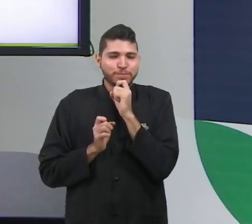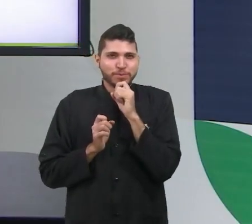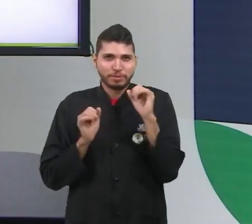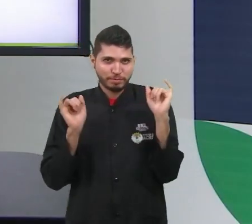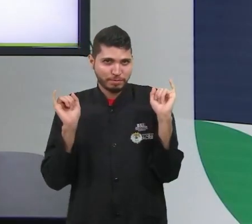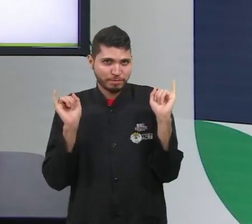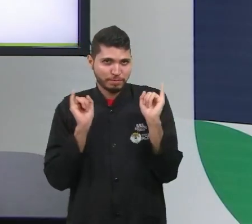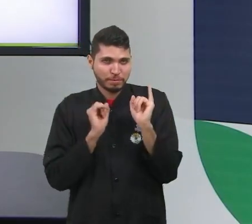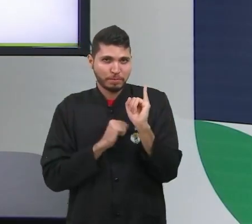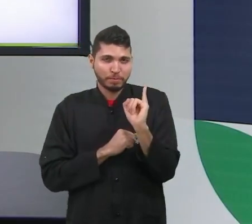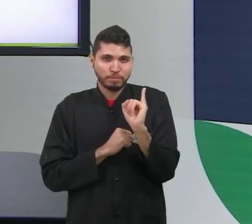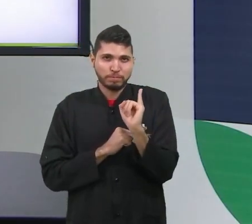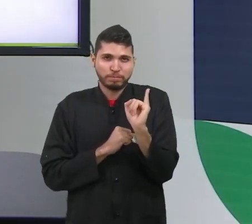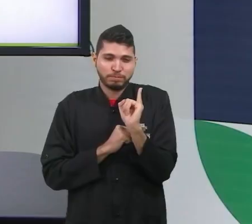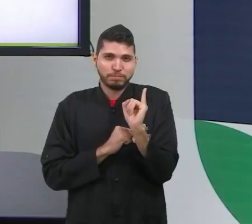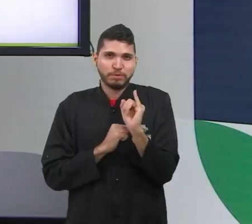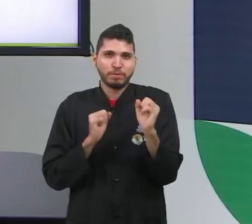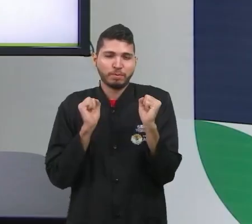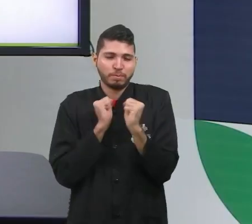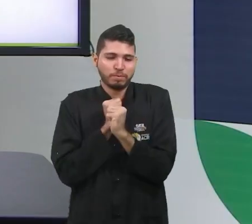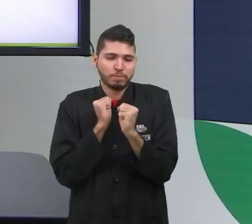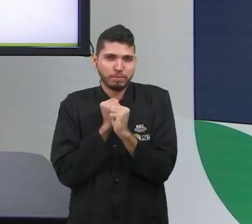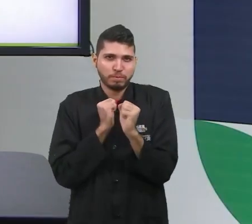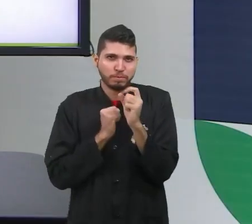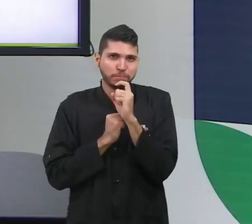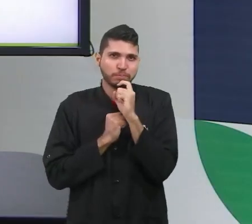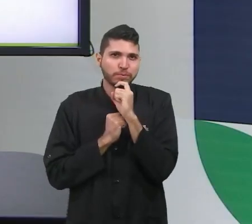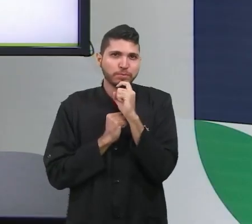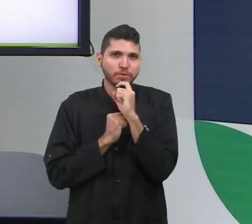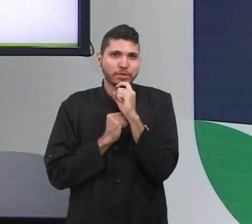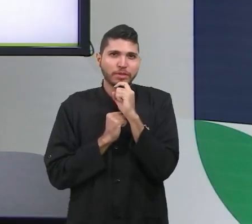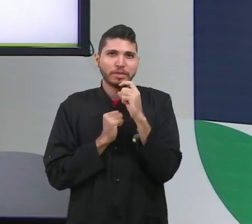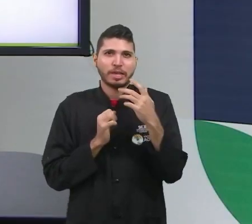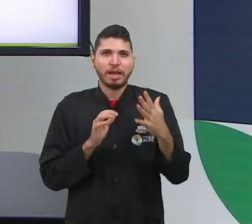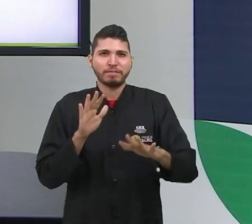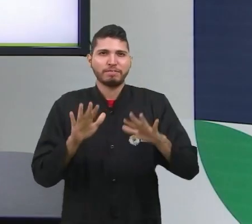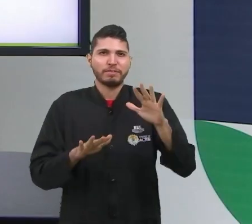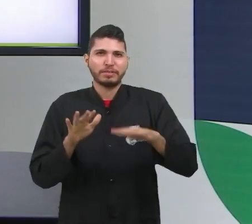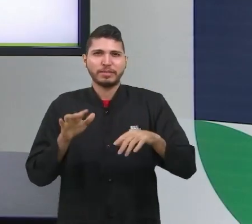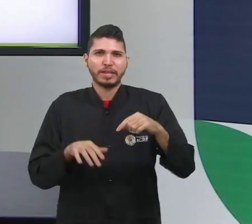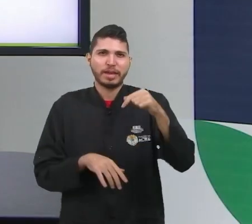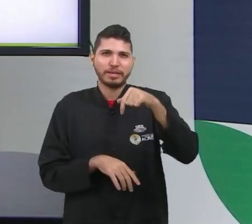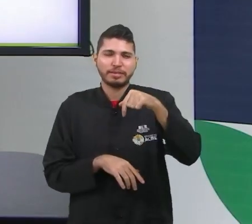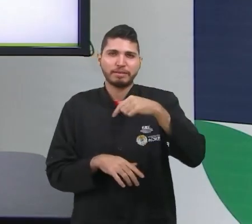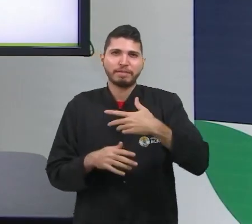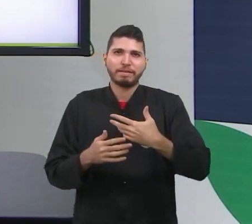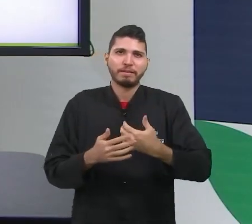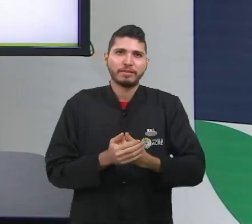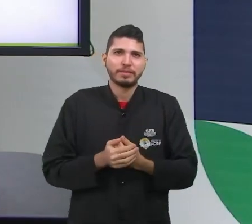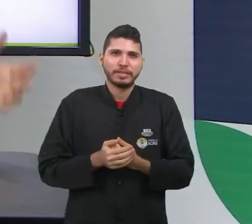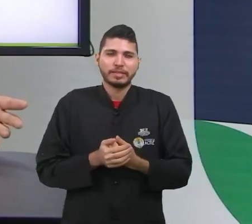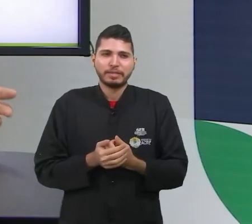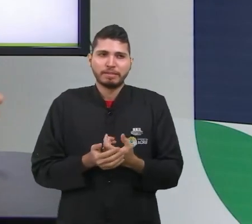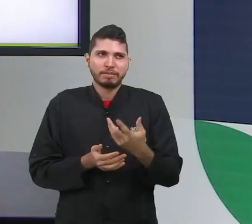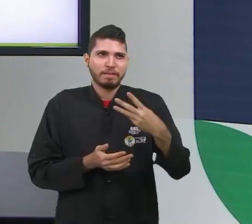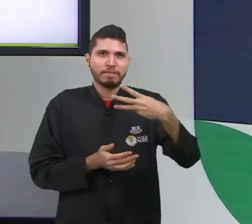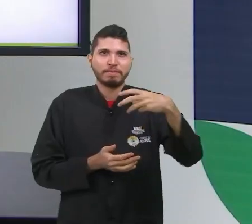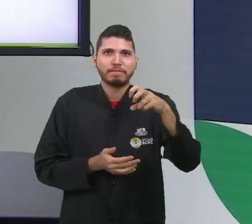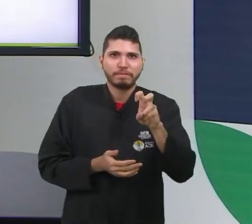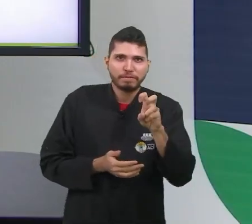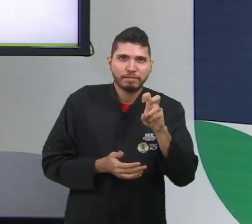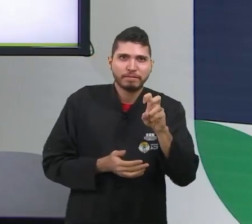muda totalmente a nossa temperatura. Às vezes a gente está num período aí de 35 graus, chega a massa